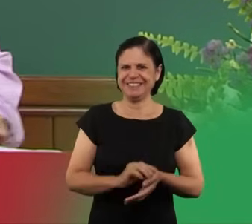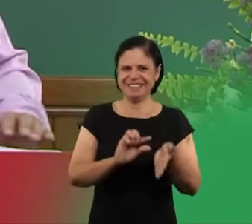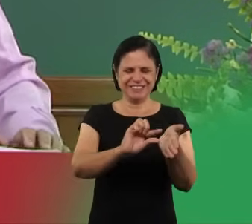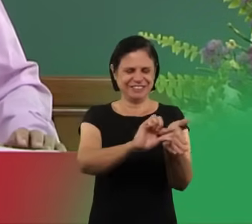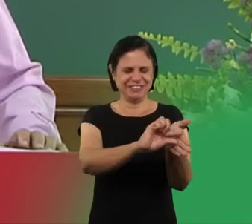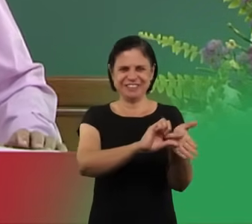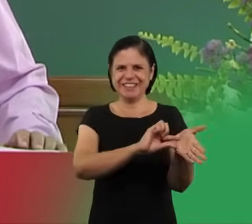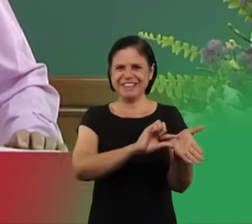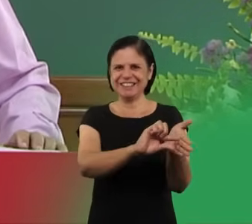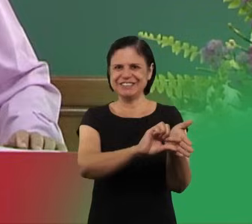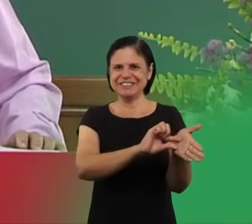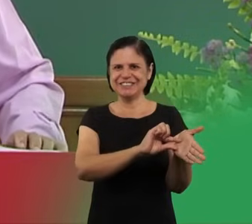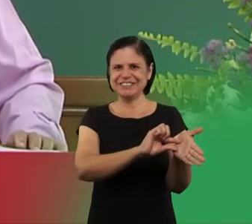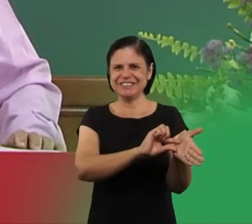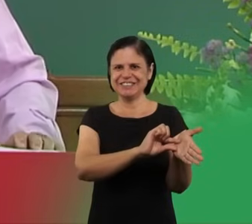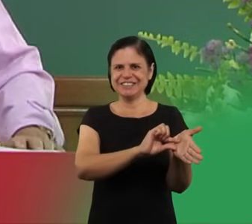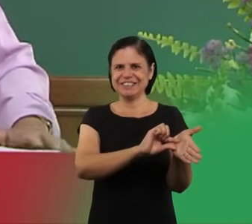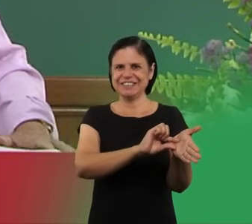ainda